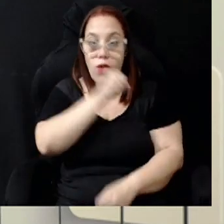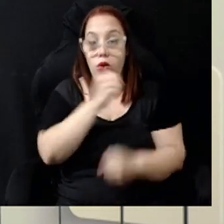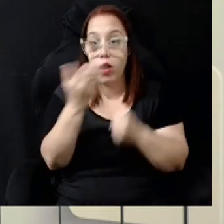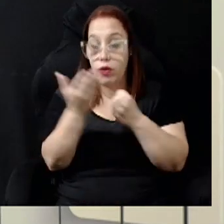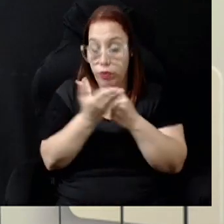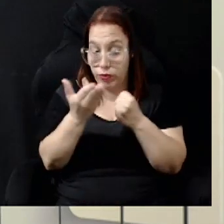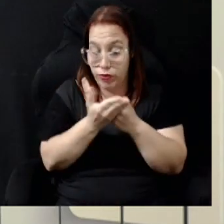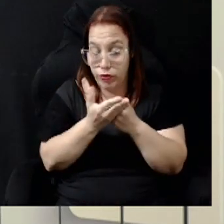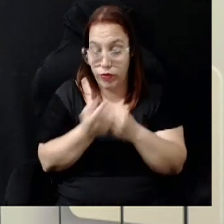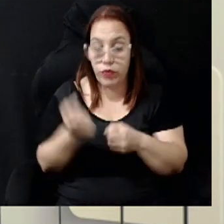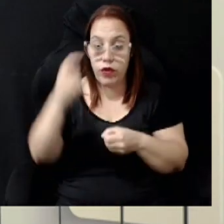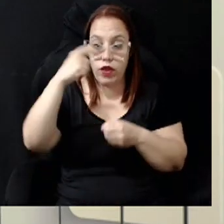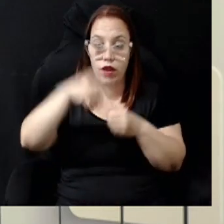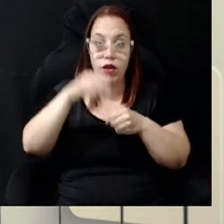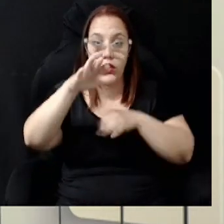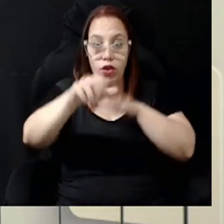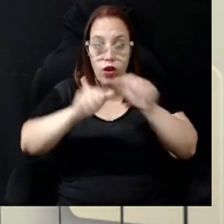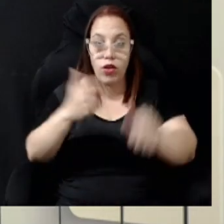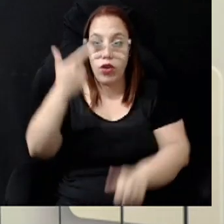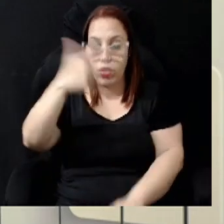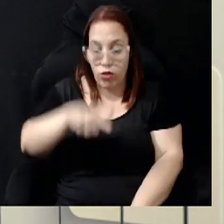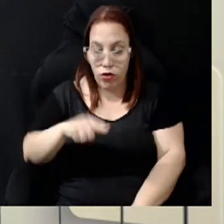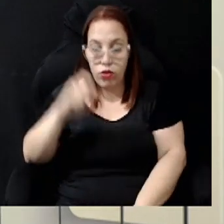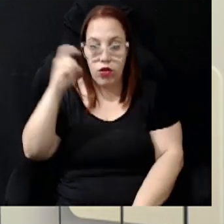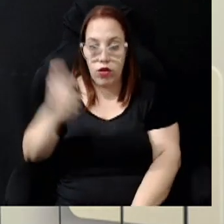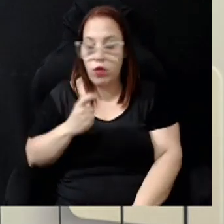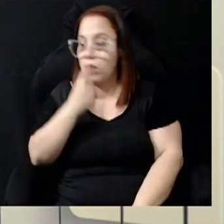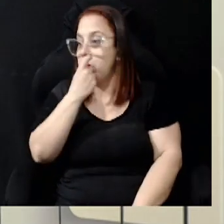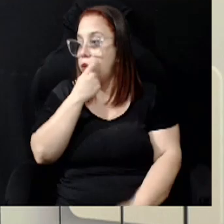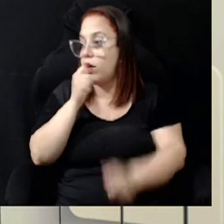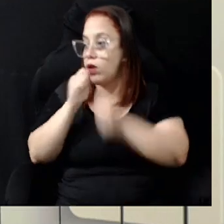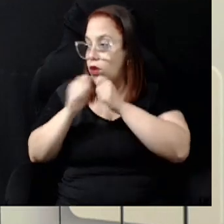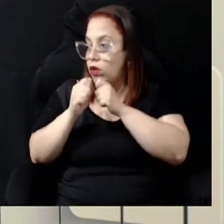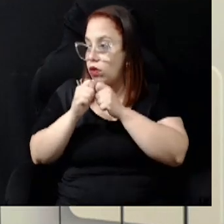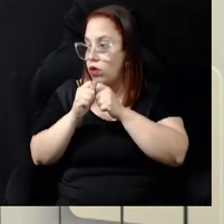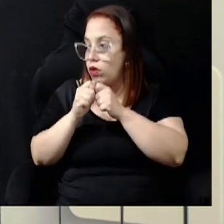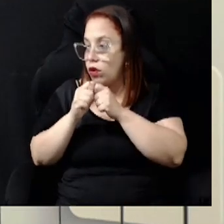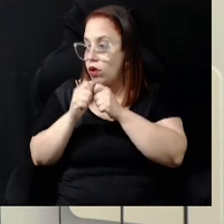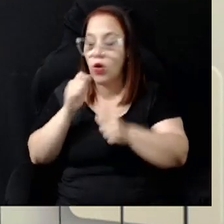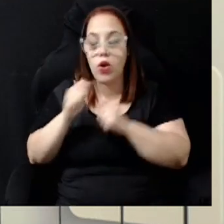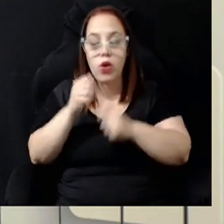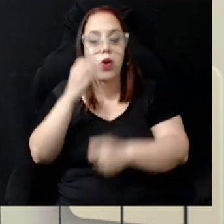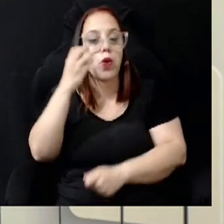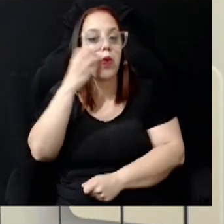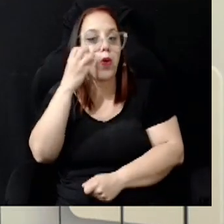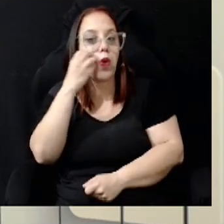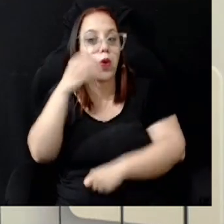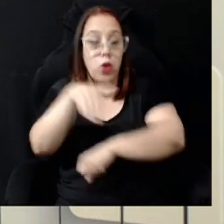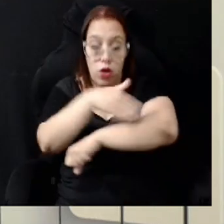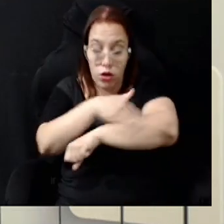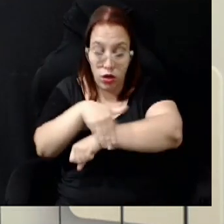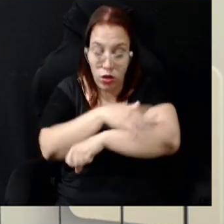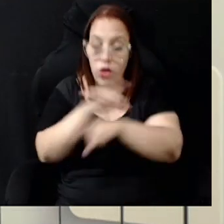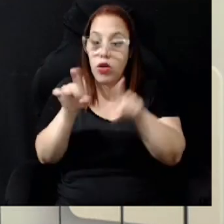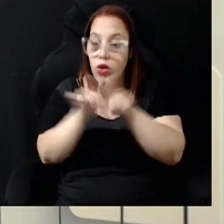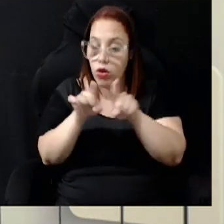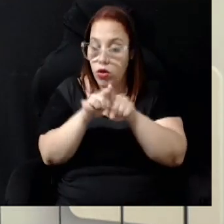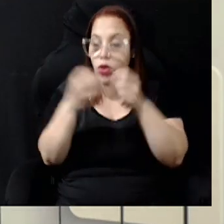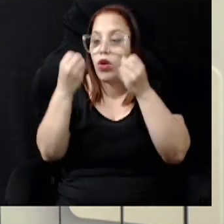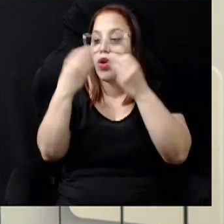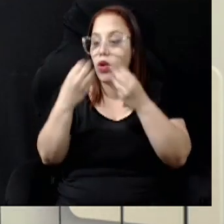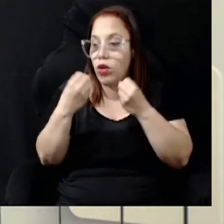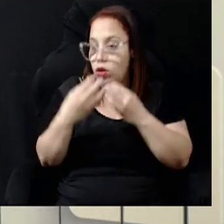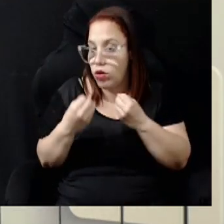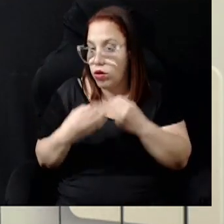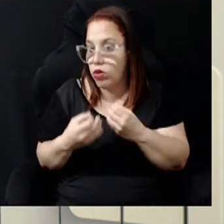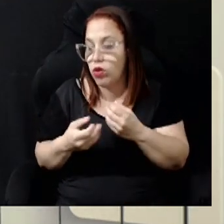volta, chamo novamente a nossa repórter Mirna Abreu. Tem o repórter André Aranha na rua também, trazendo reportagem, trazendo informações